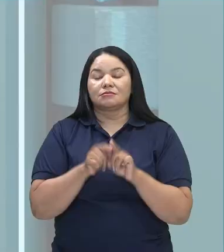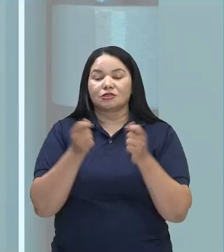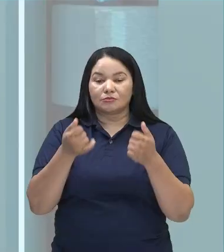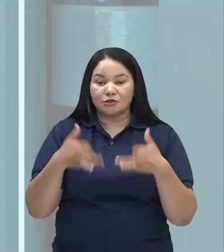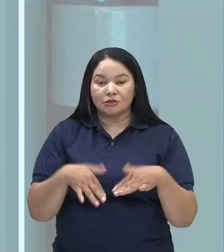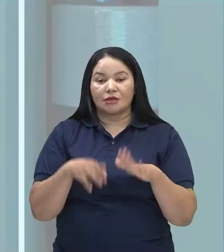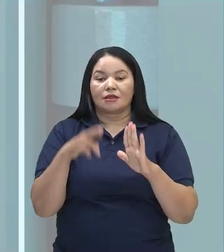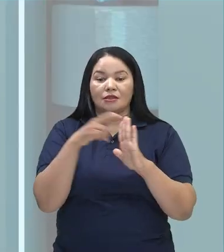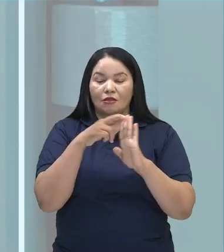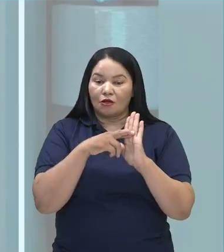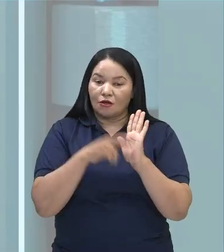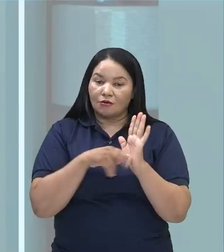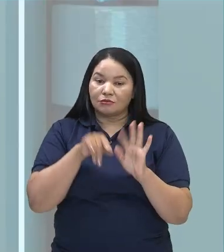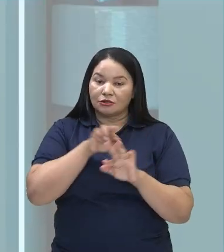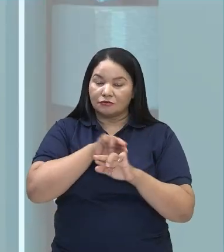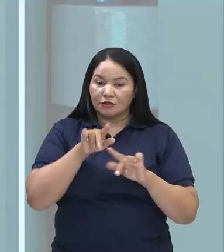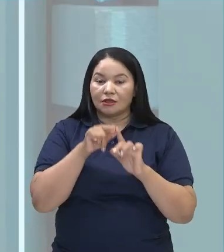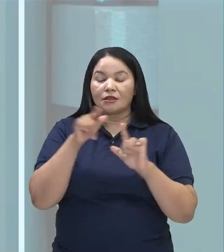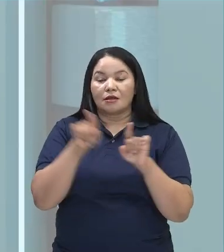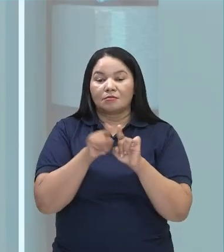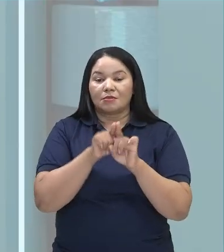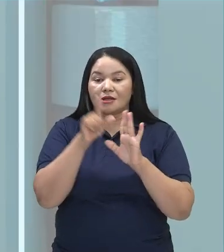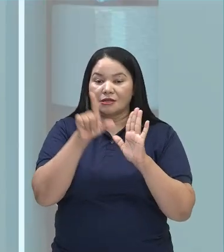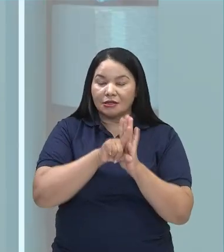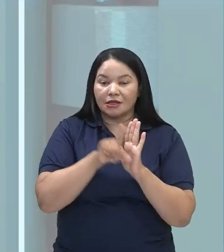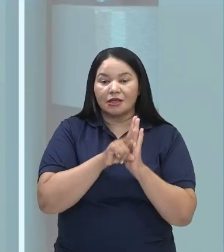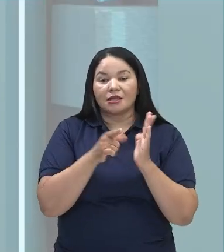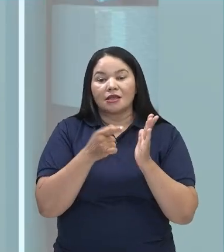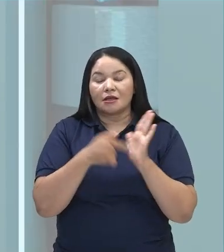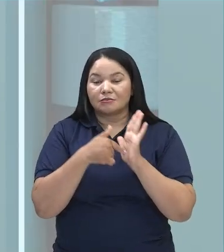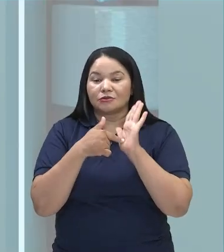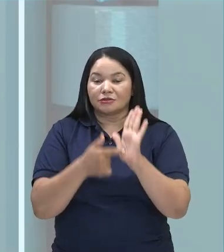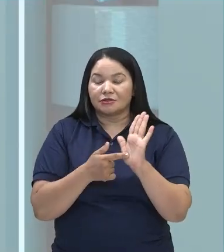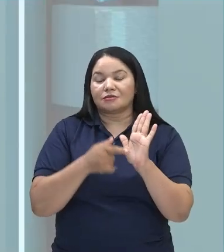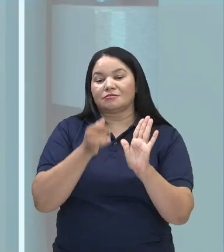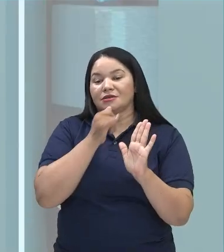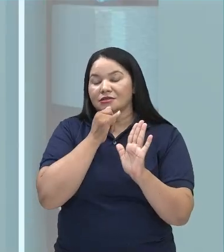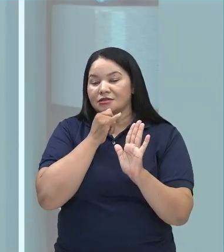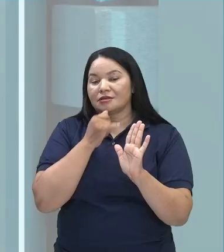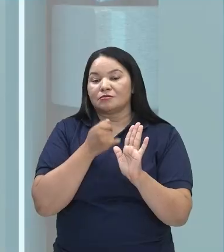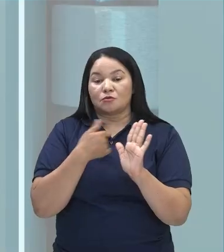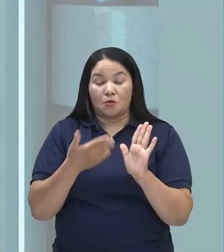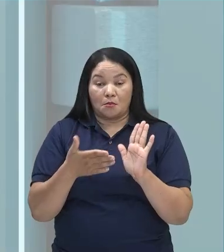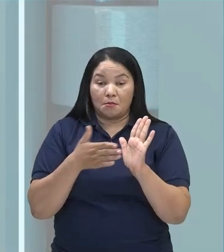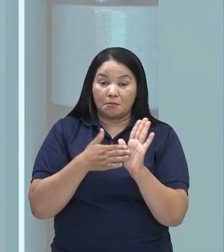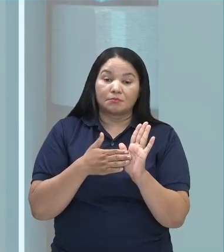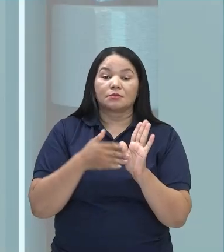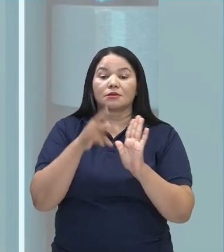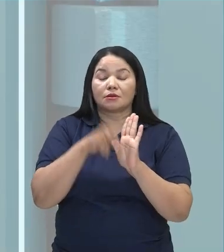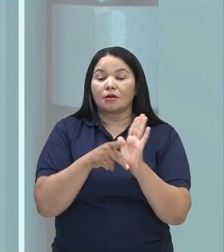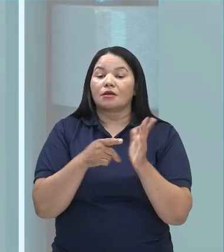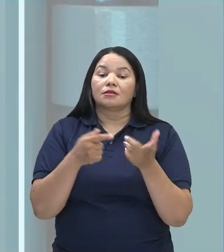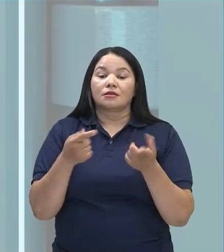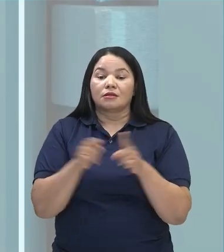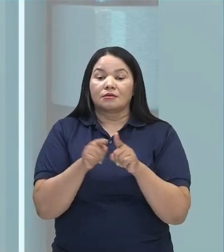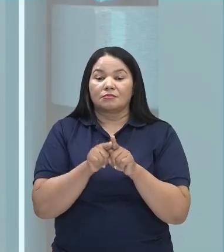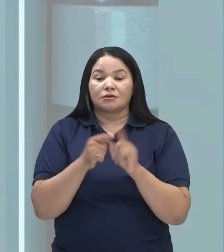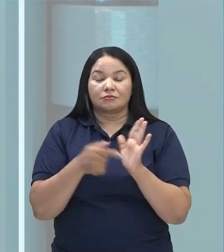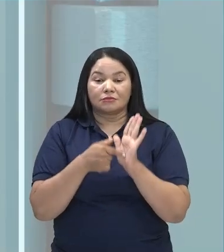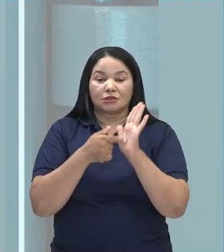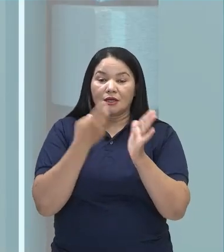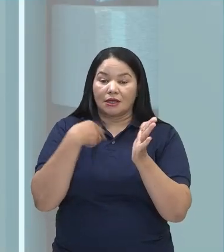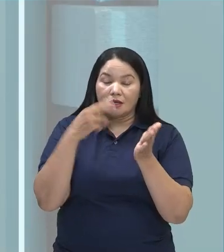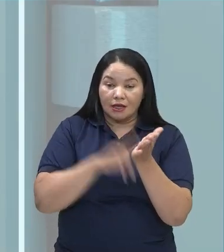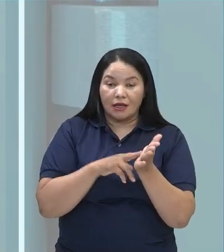sobre normas, né, leis, e mostramos um exemplo para vocês na prática, né, de cartas